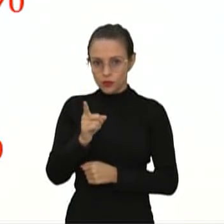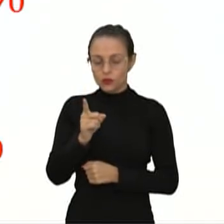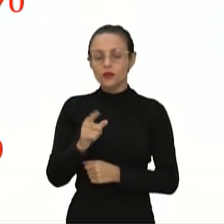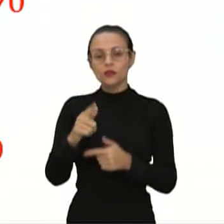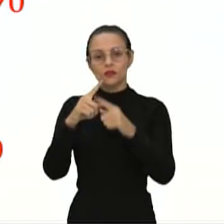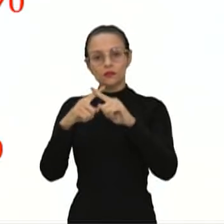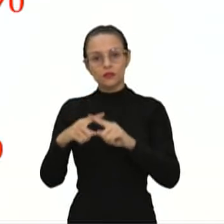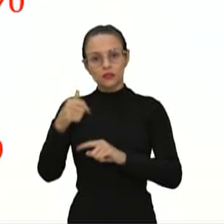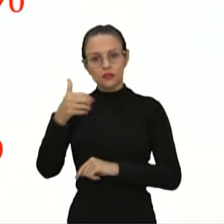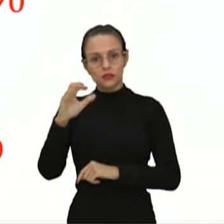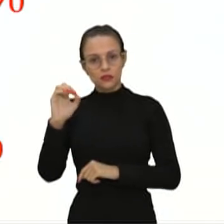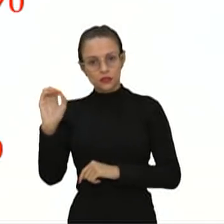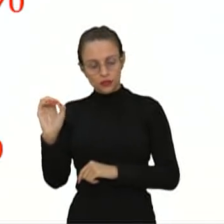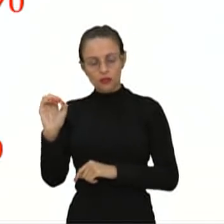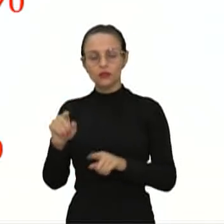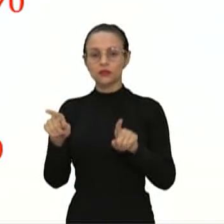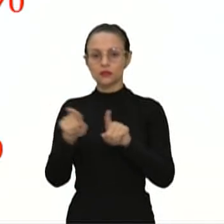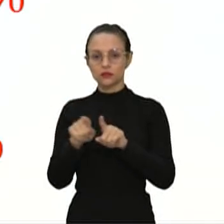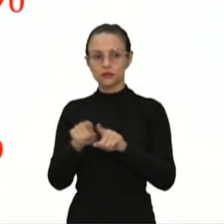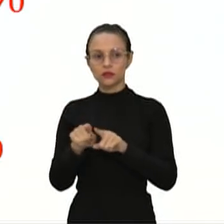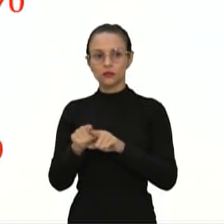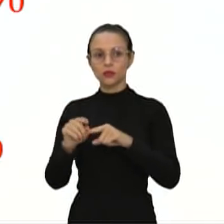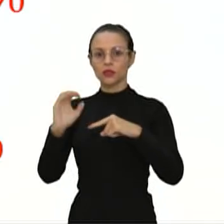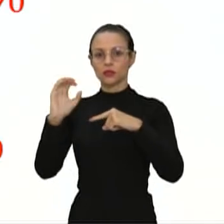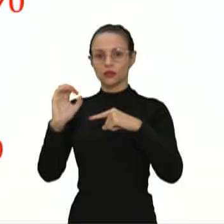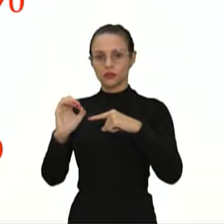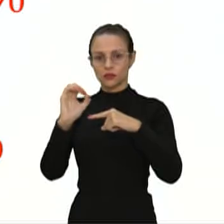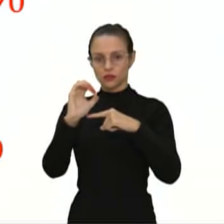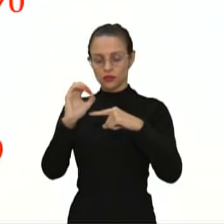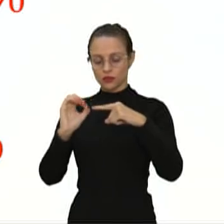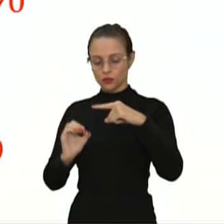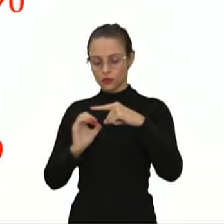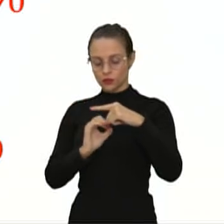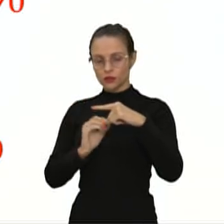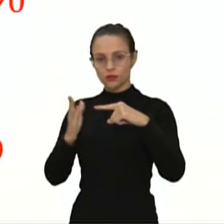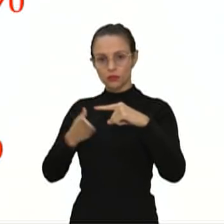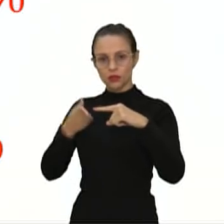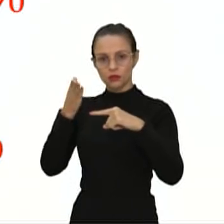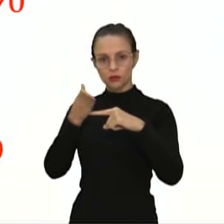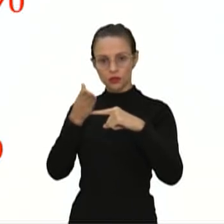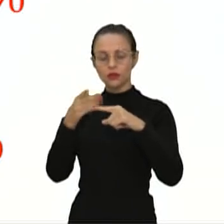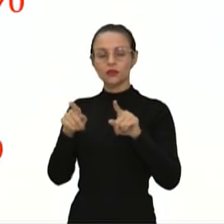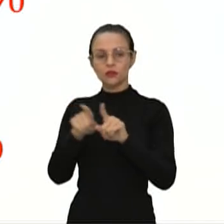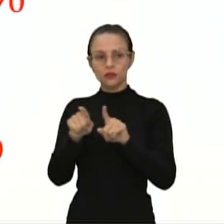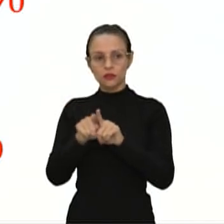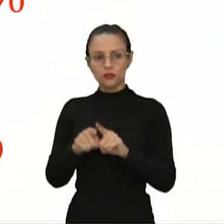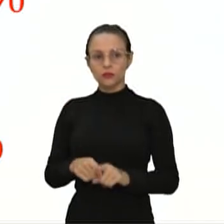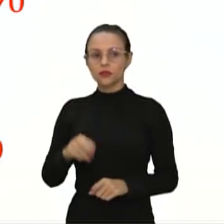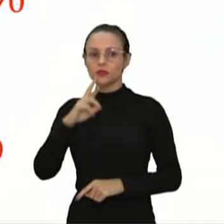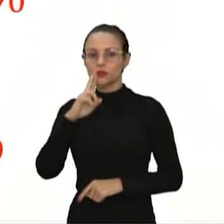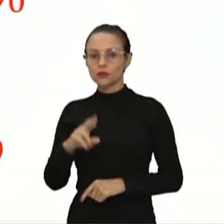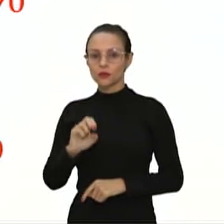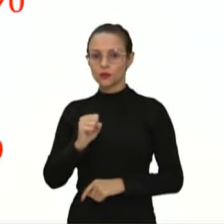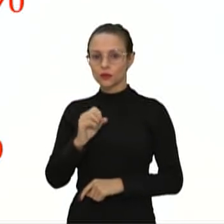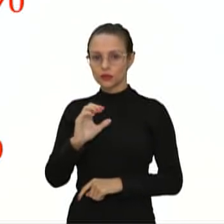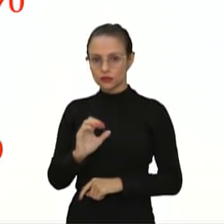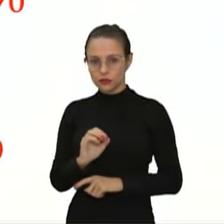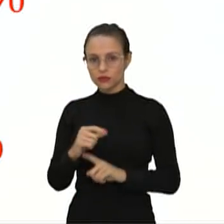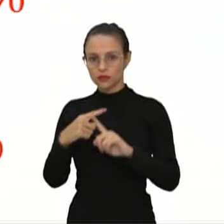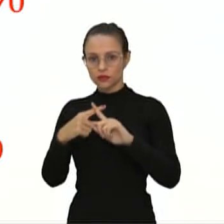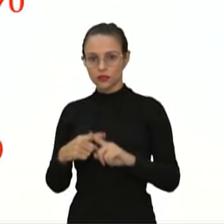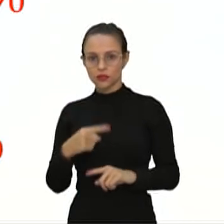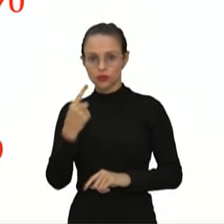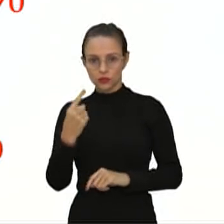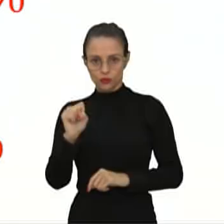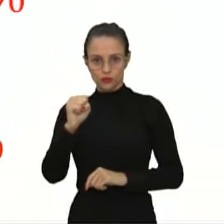vezes 100. Vou também cortar os 3 zeros. Com os 2 aqui, mais o zero dali, vai ficar 80. 80 vezes